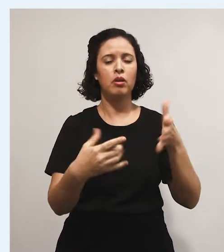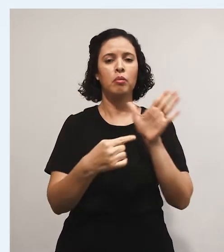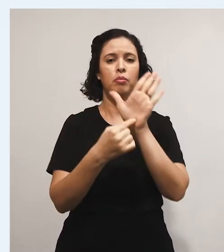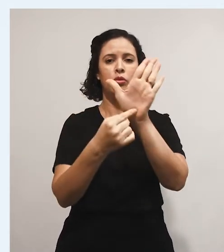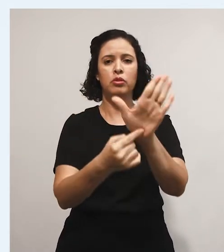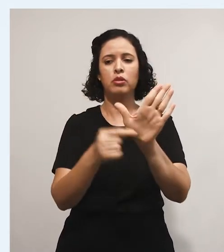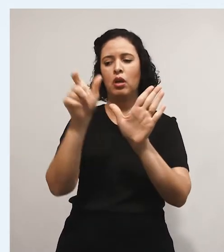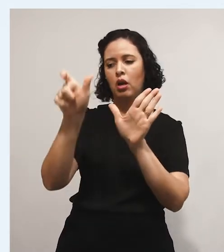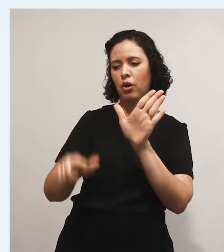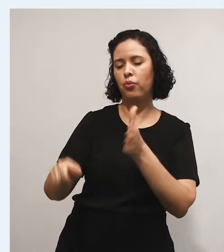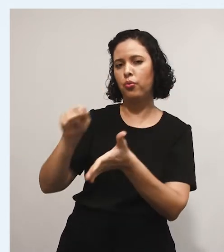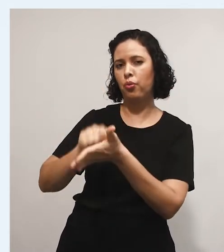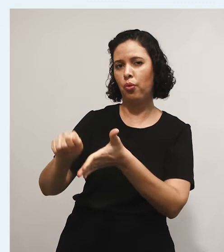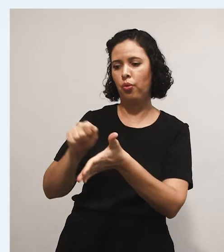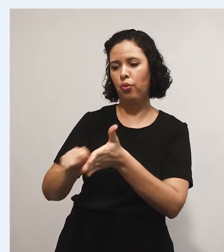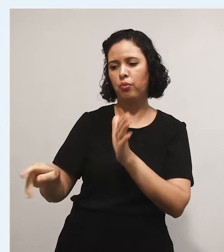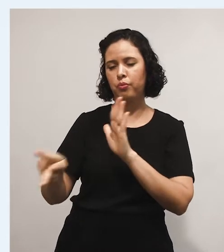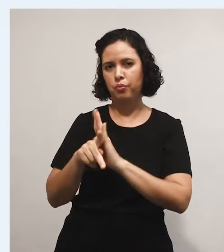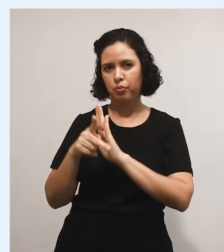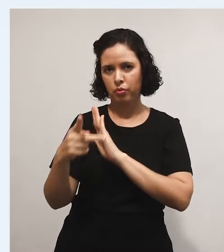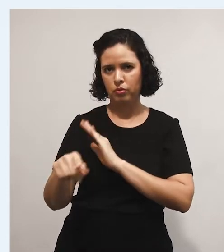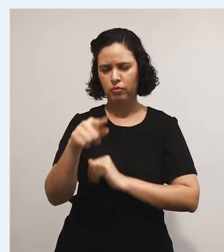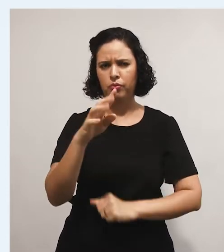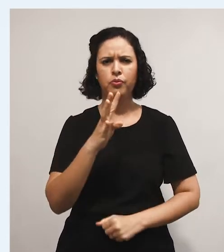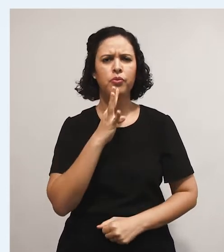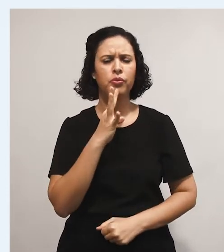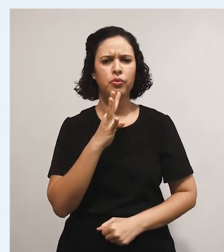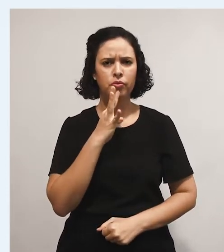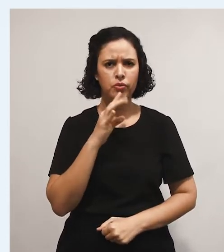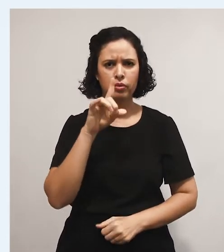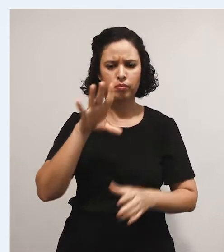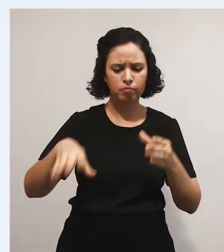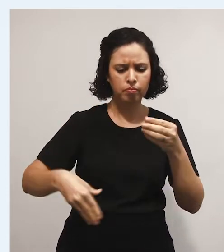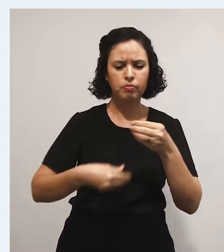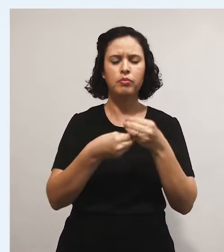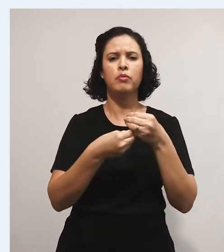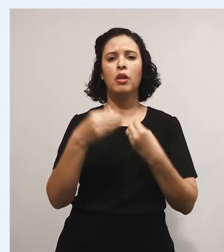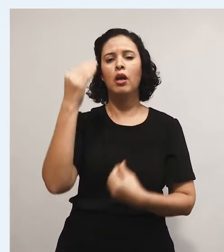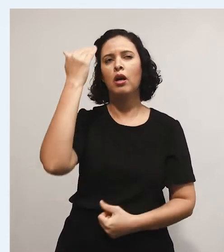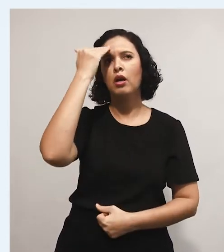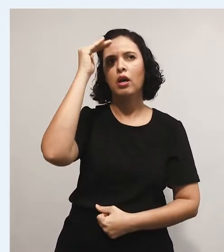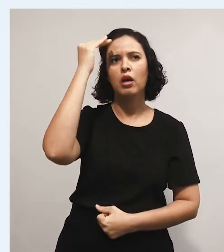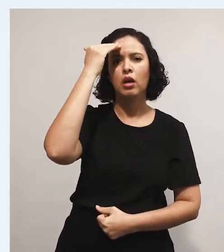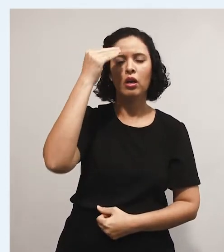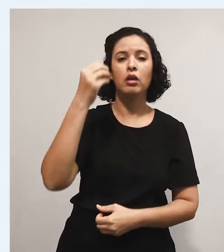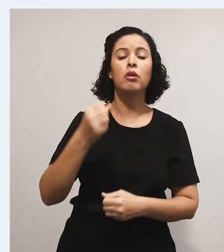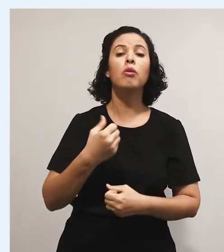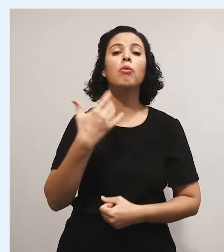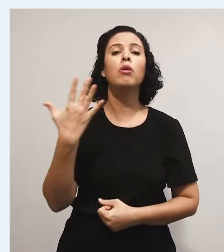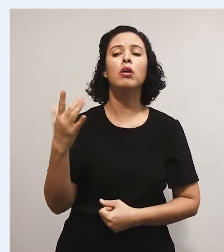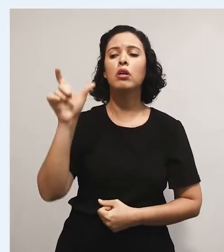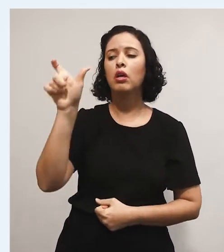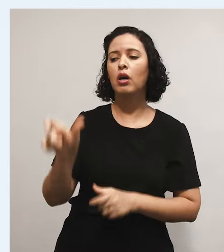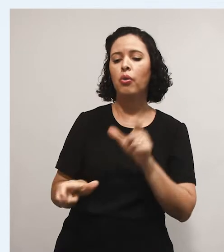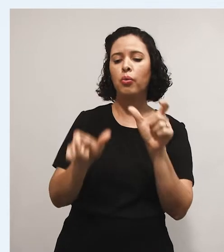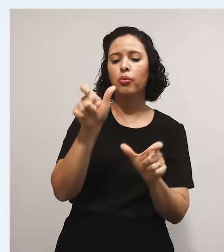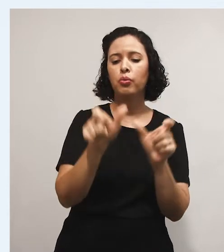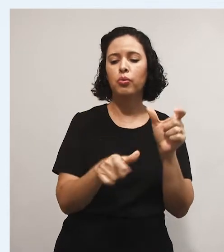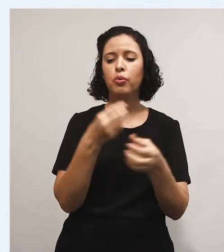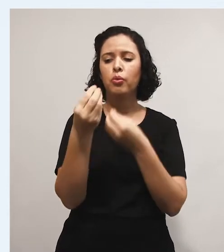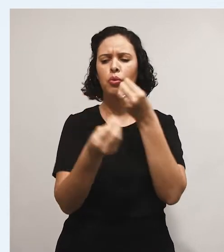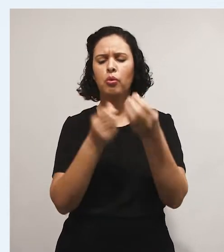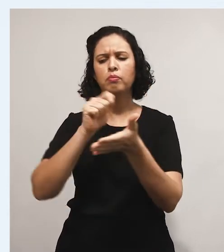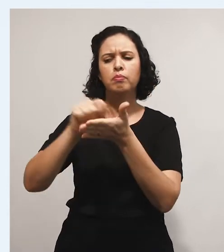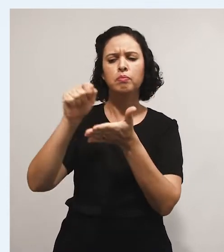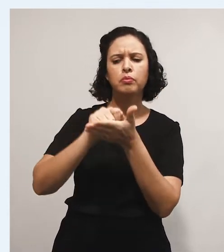da teoria política para que você possa conhecer e você possa compreender quais são esses autores, como é que eles trabalharam